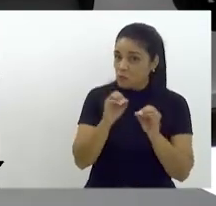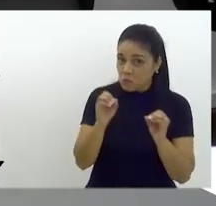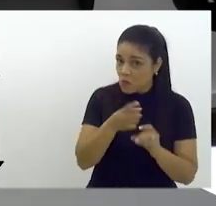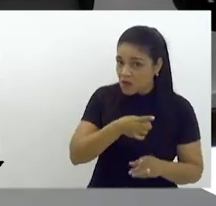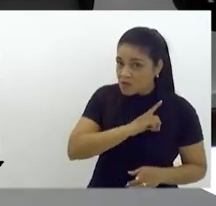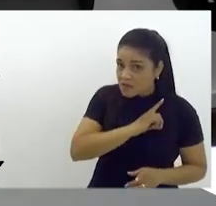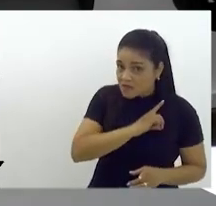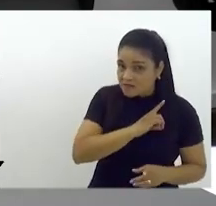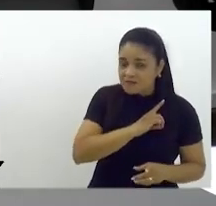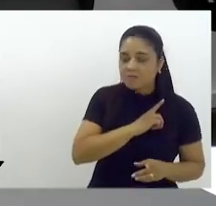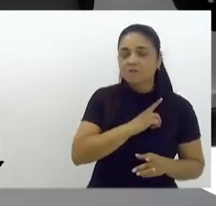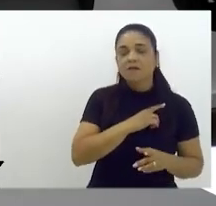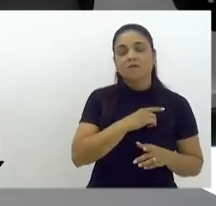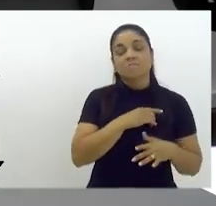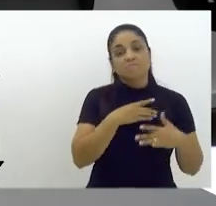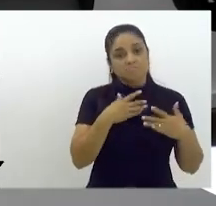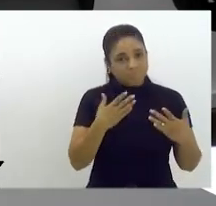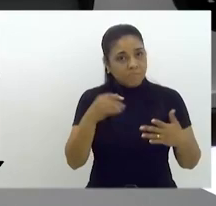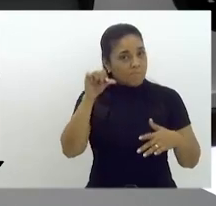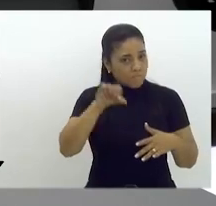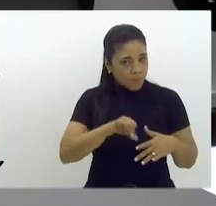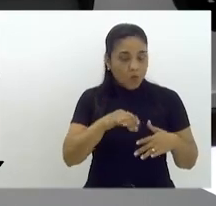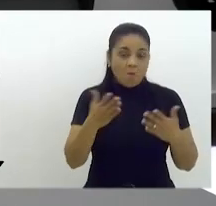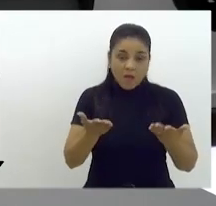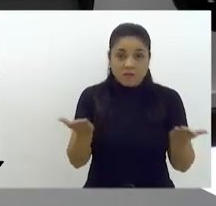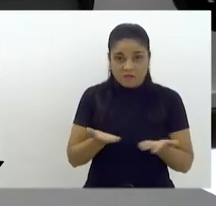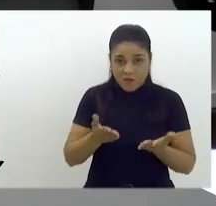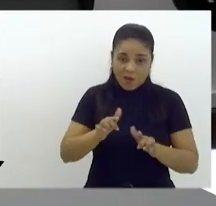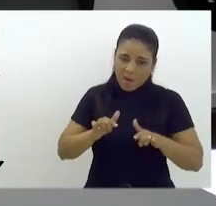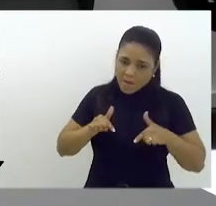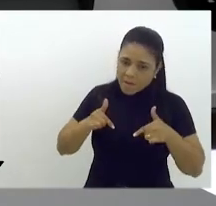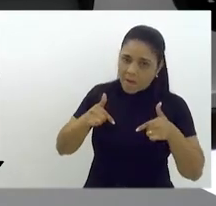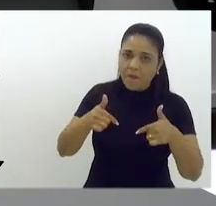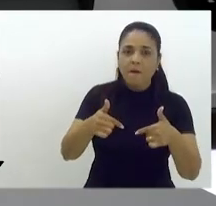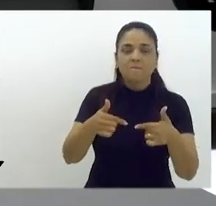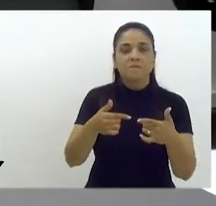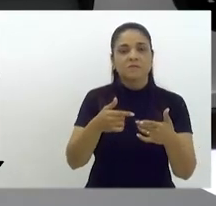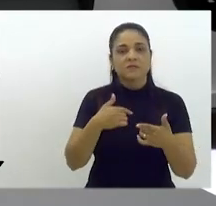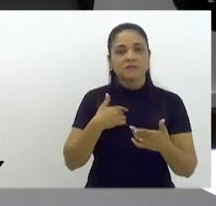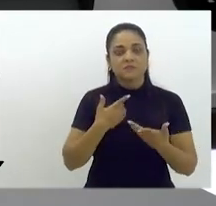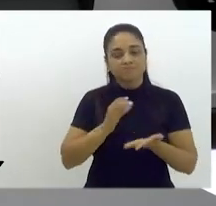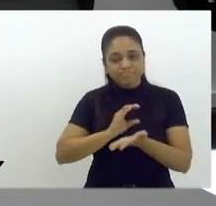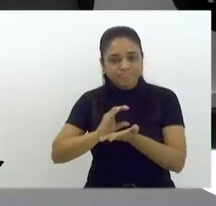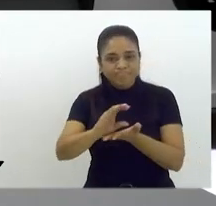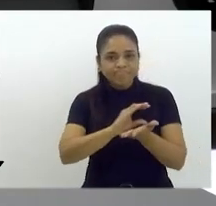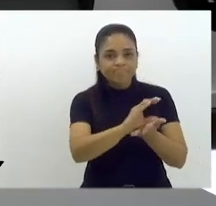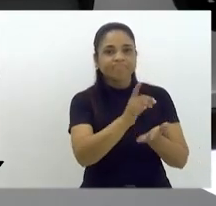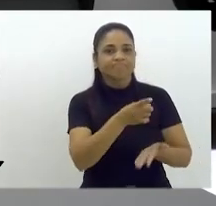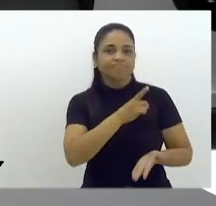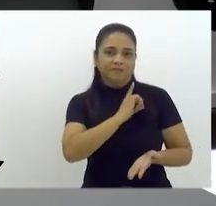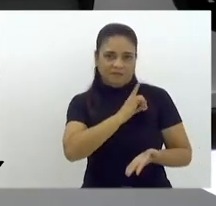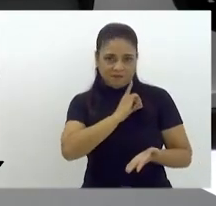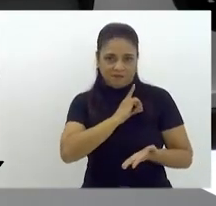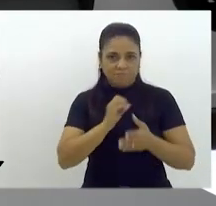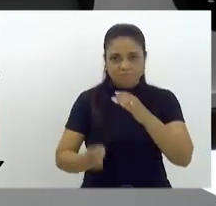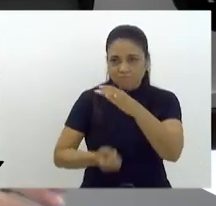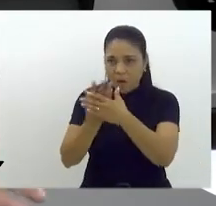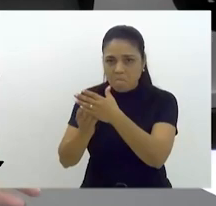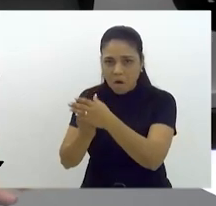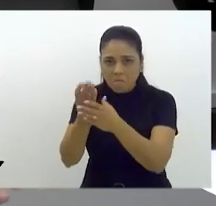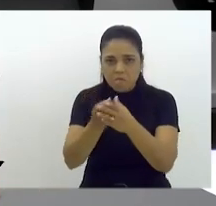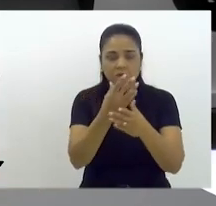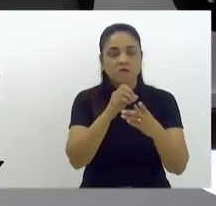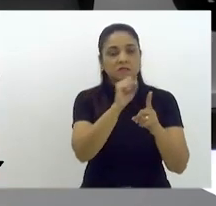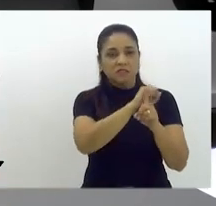avançar eu acho que tem que ter um valor institucional maior para as leões não é e na sociedade geral todo trata